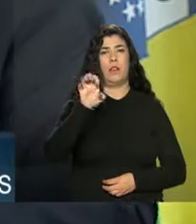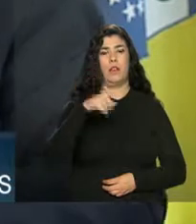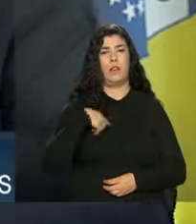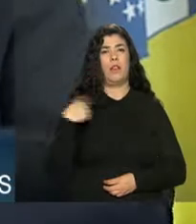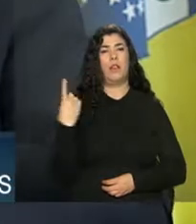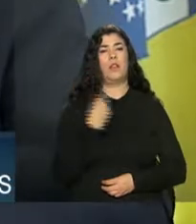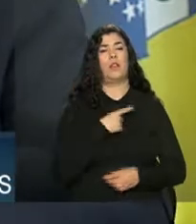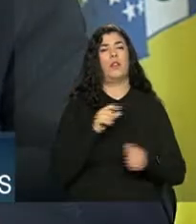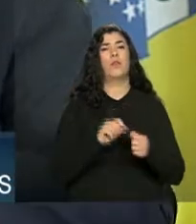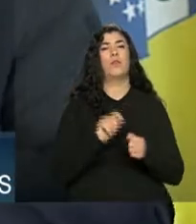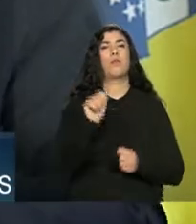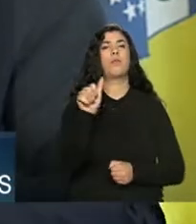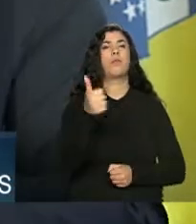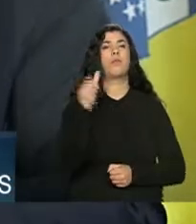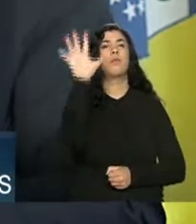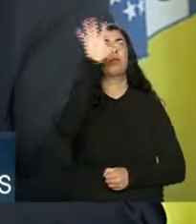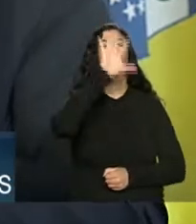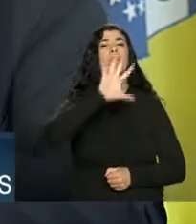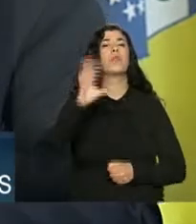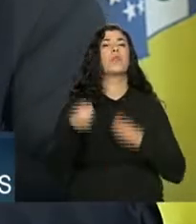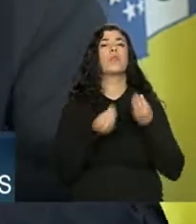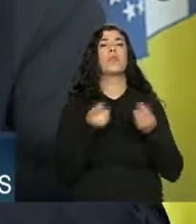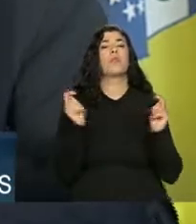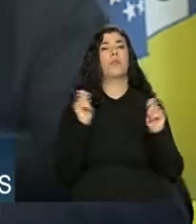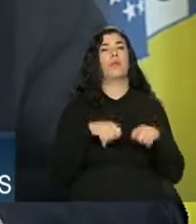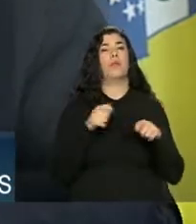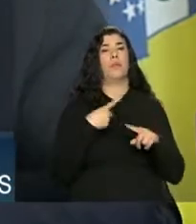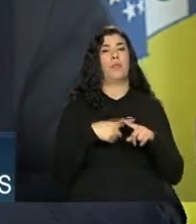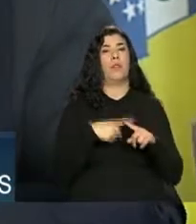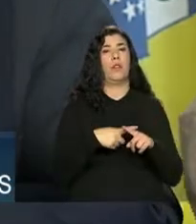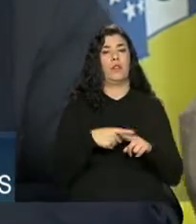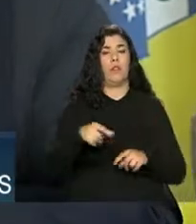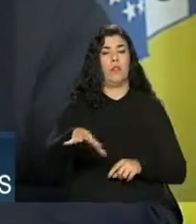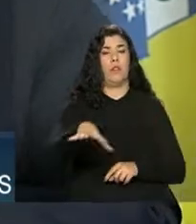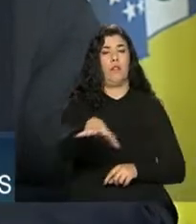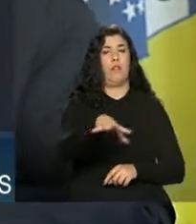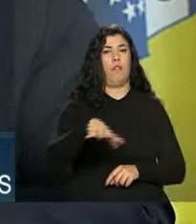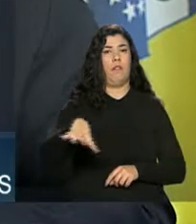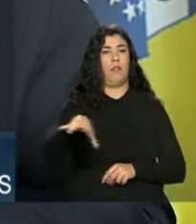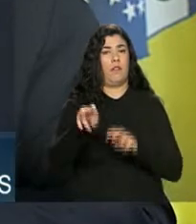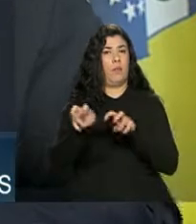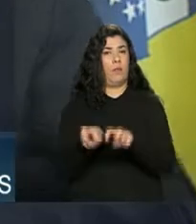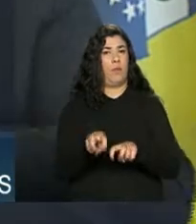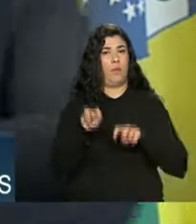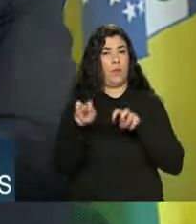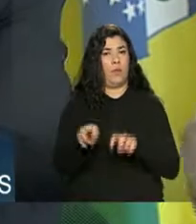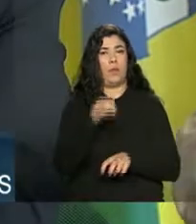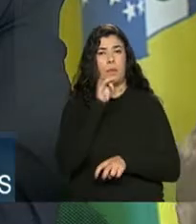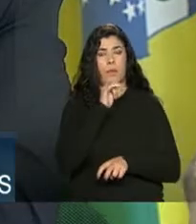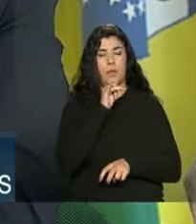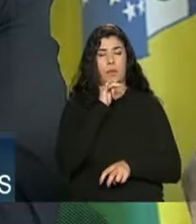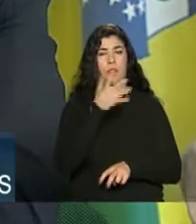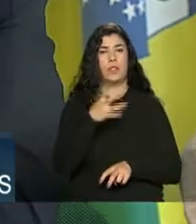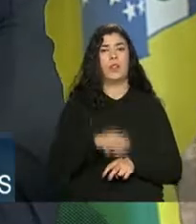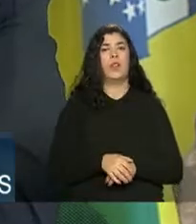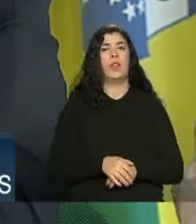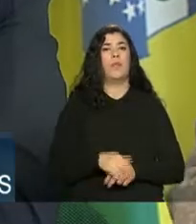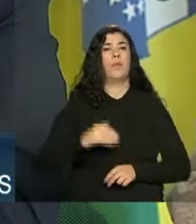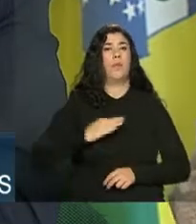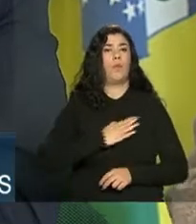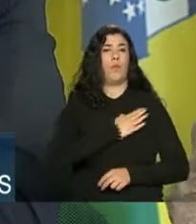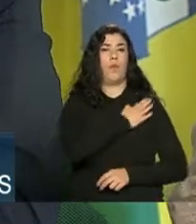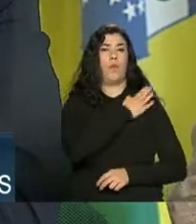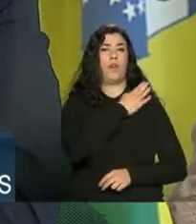dentro daquilo que é possível por quê Porque na área rural o abastecimento o prefeito pelo exército